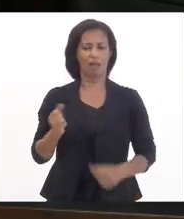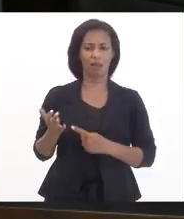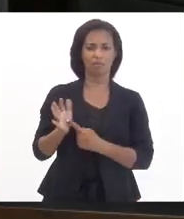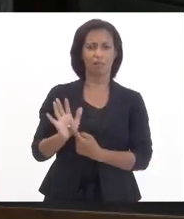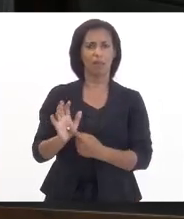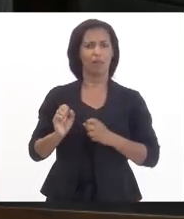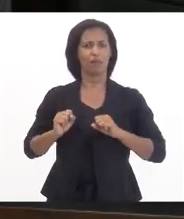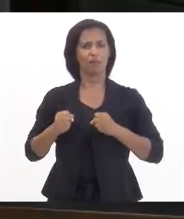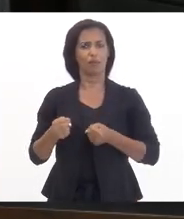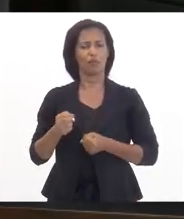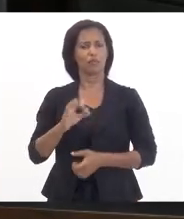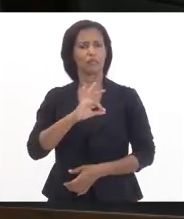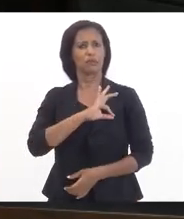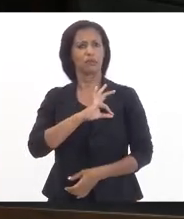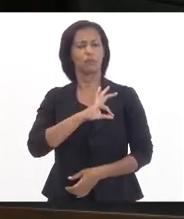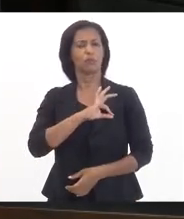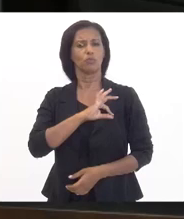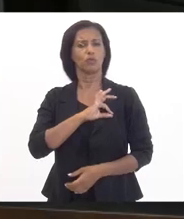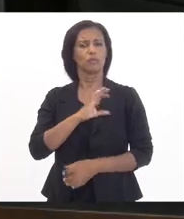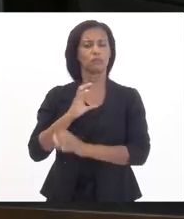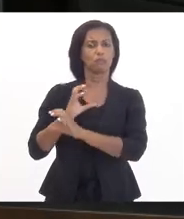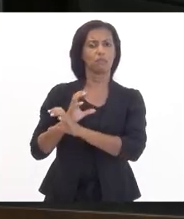Civil de eleger